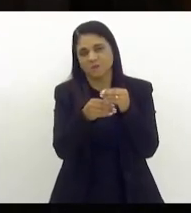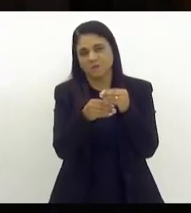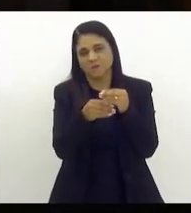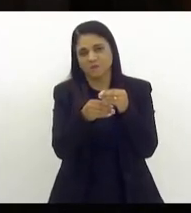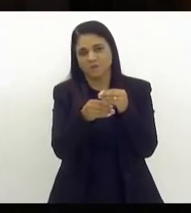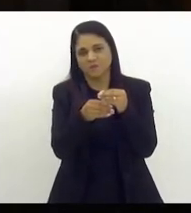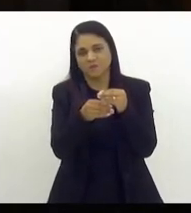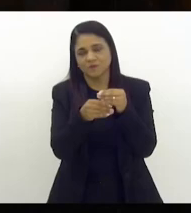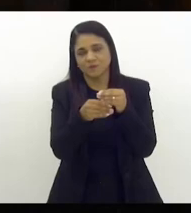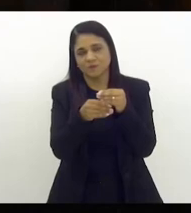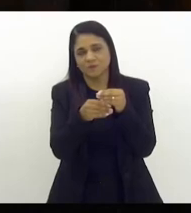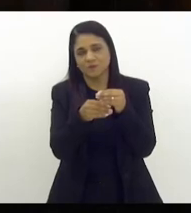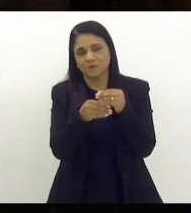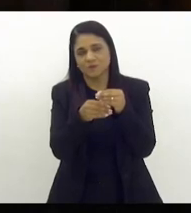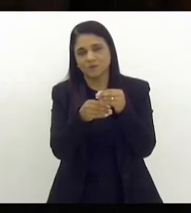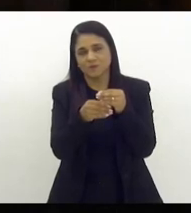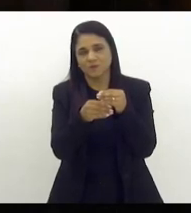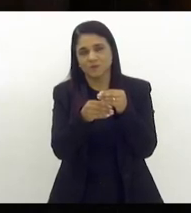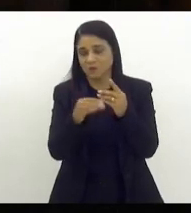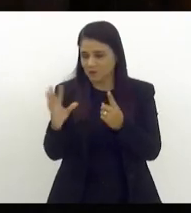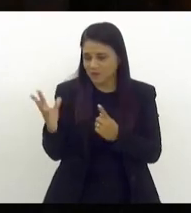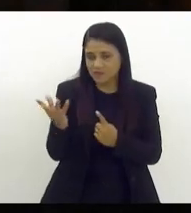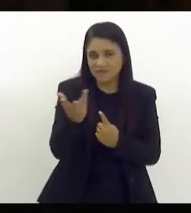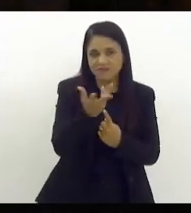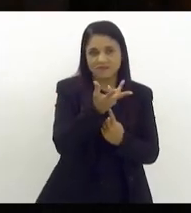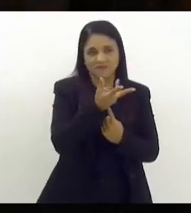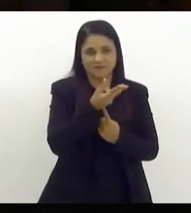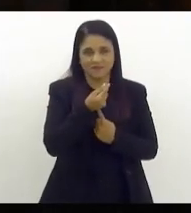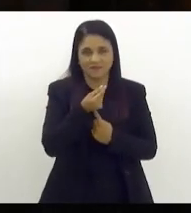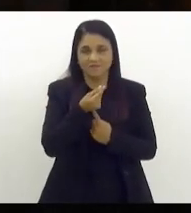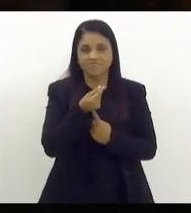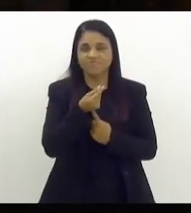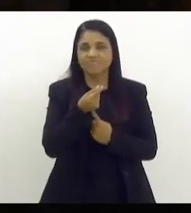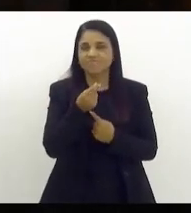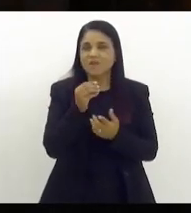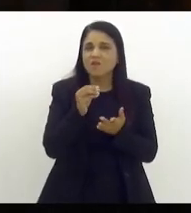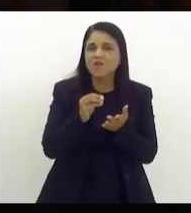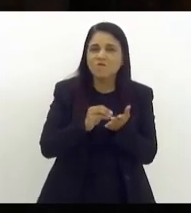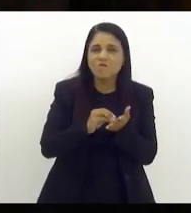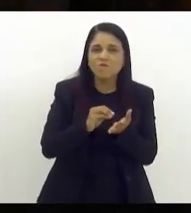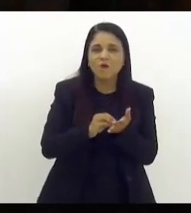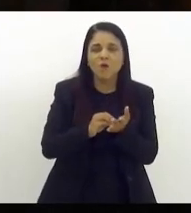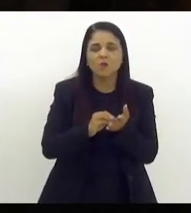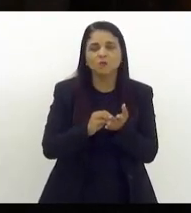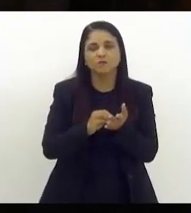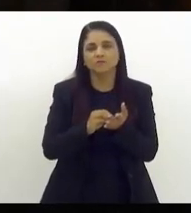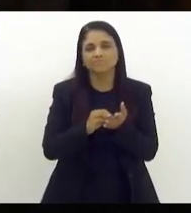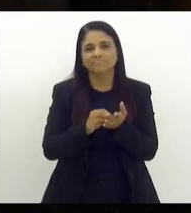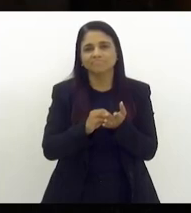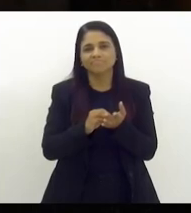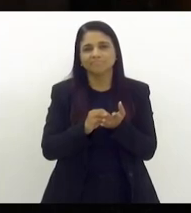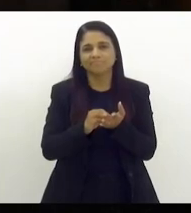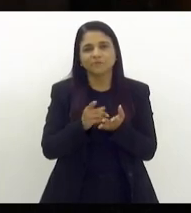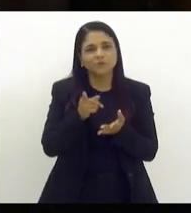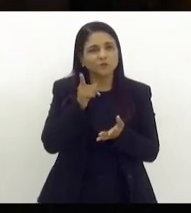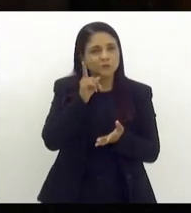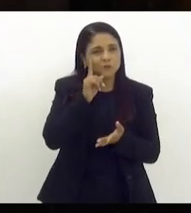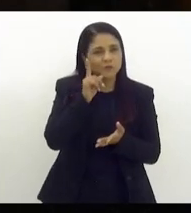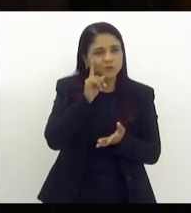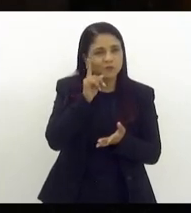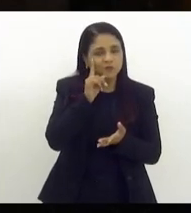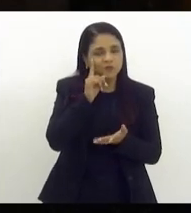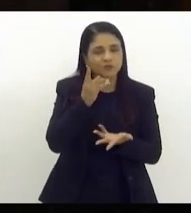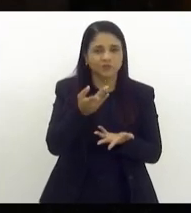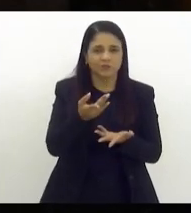do corpo artístico, pela carência que a cada dia esse corpo artístico